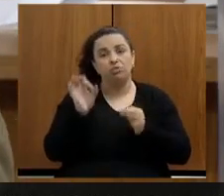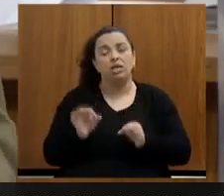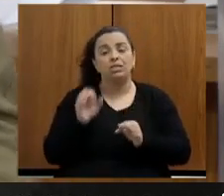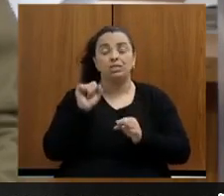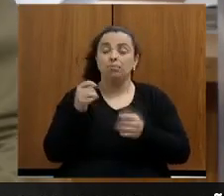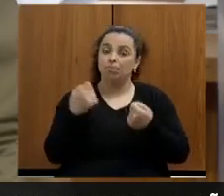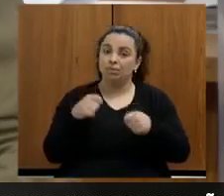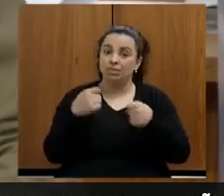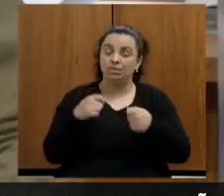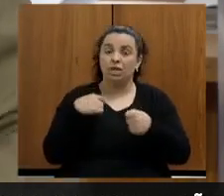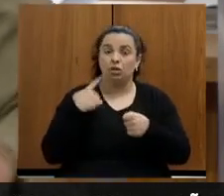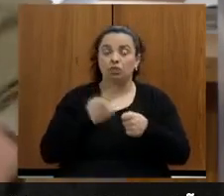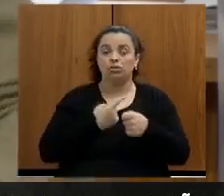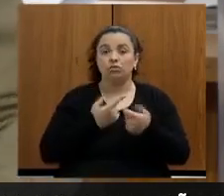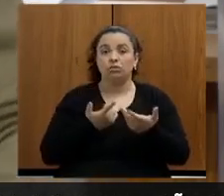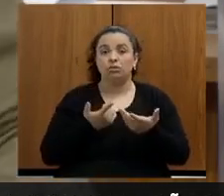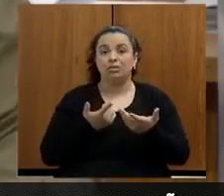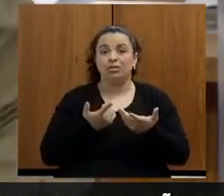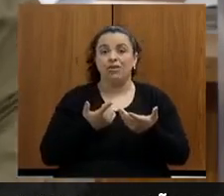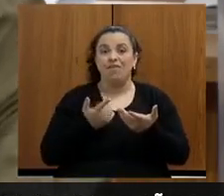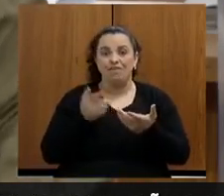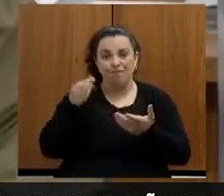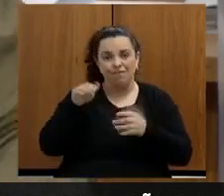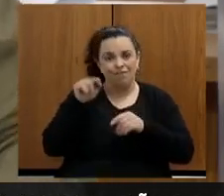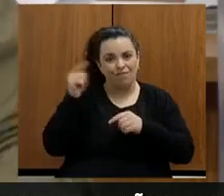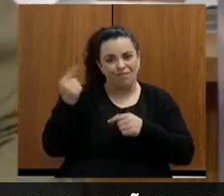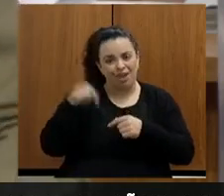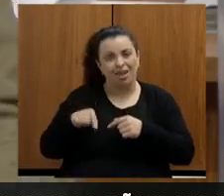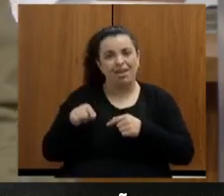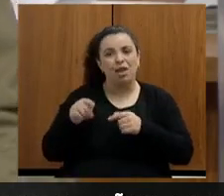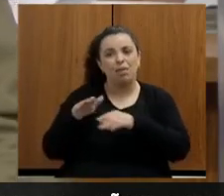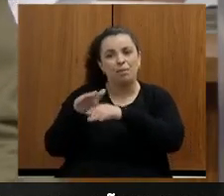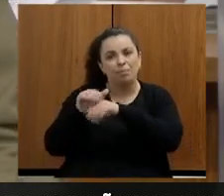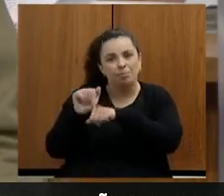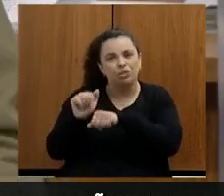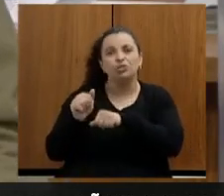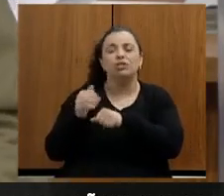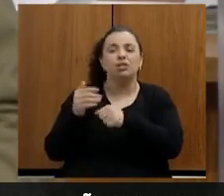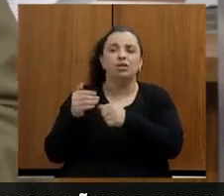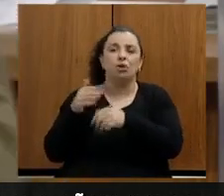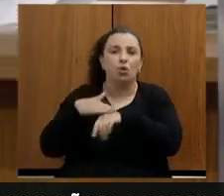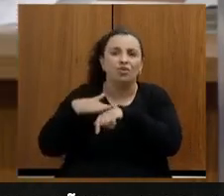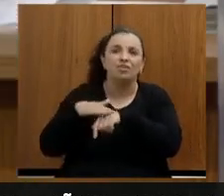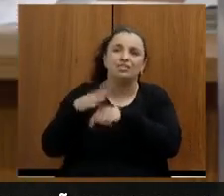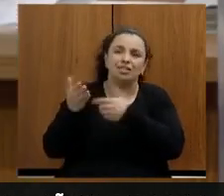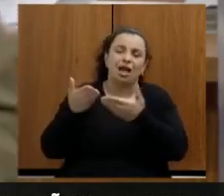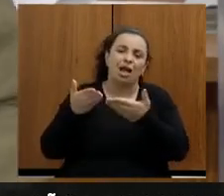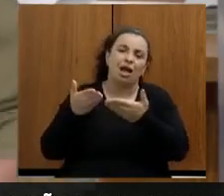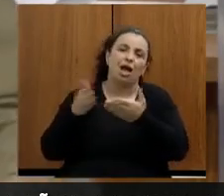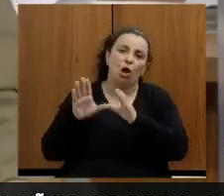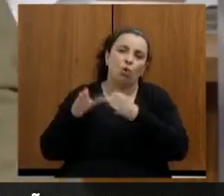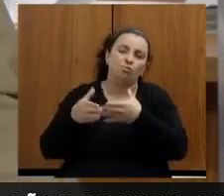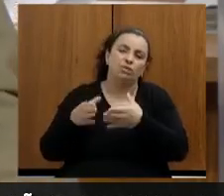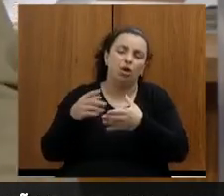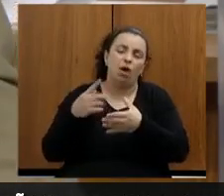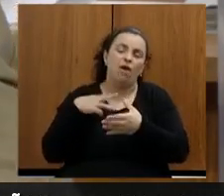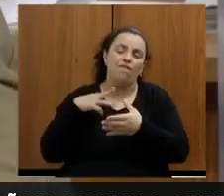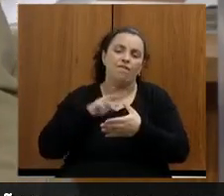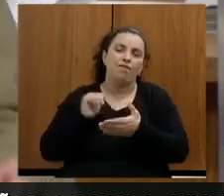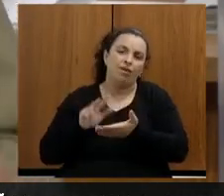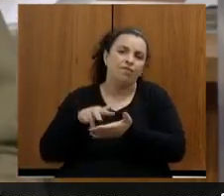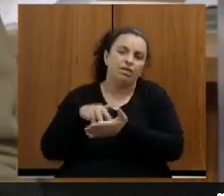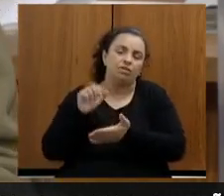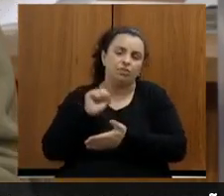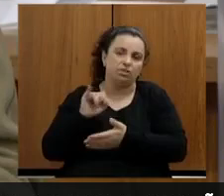novamente recorrer a essa comissão a gente vai vai vai recorrer sim depois eu perguntou sobre a